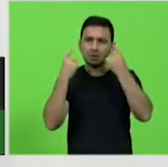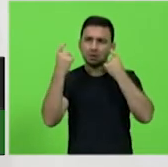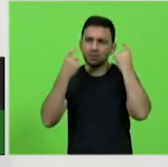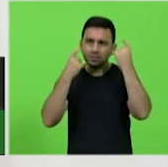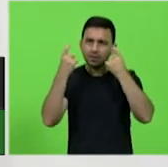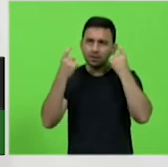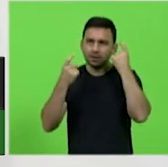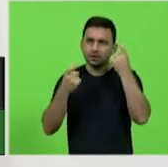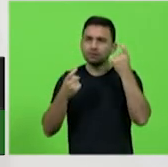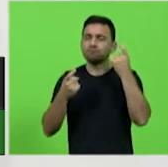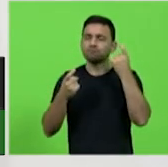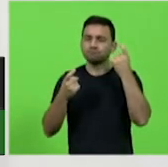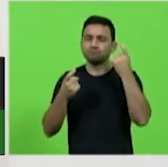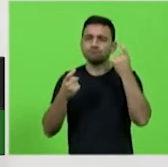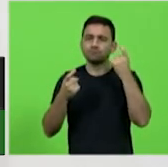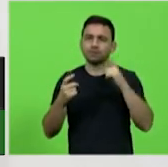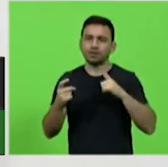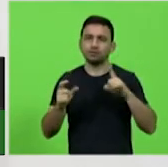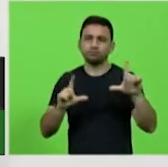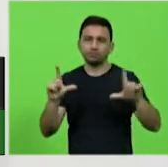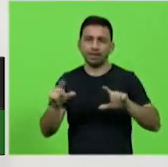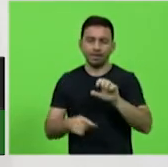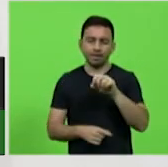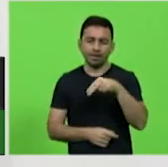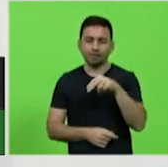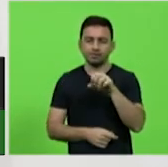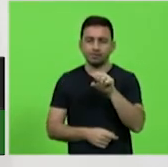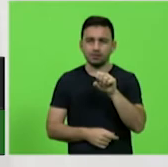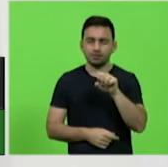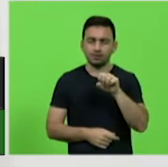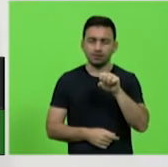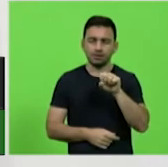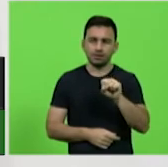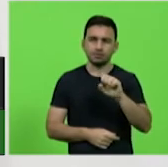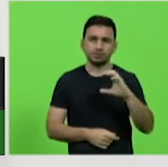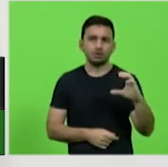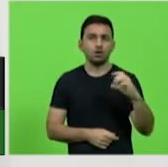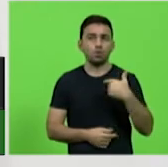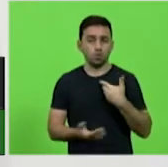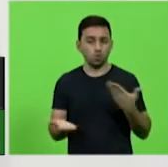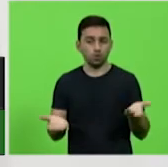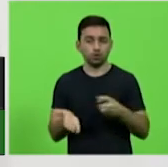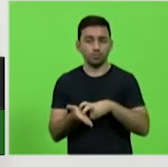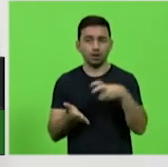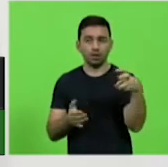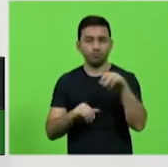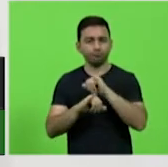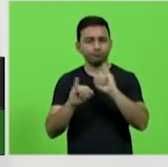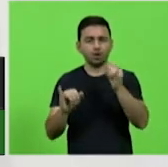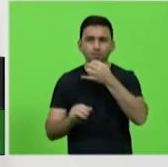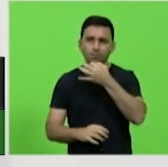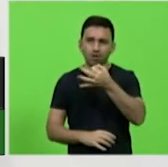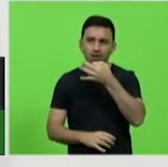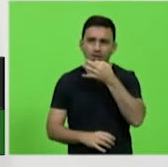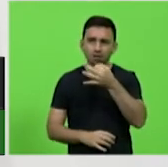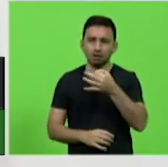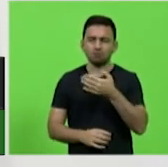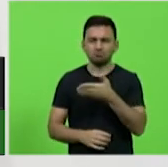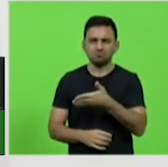Uma reportagem da NSC, exibida hoje pela manhã, um comentário muito